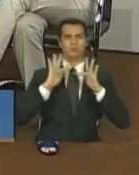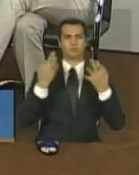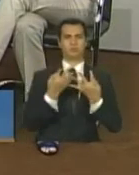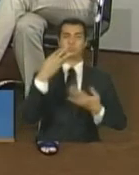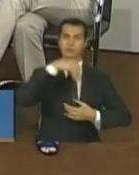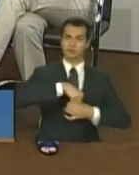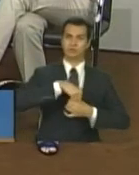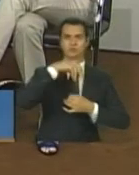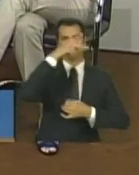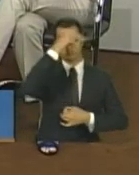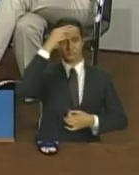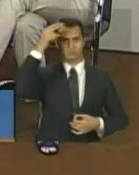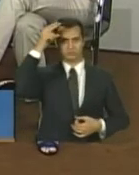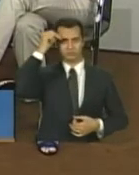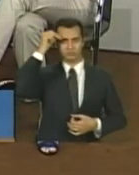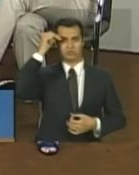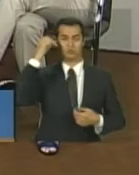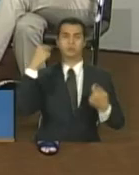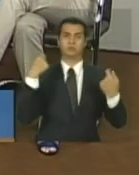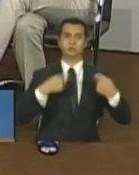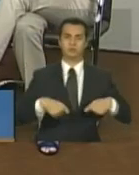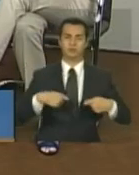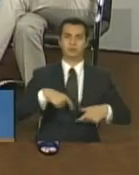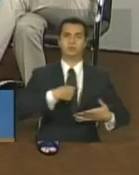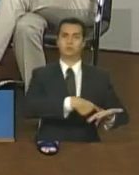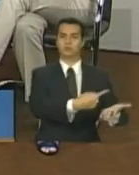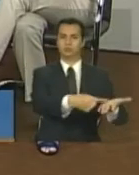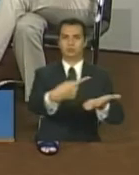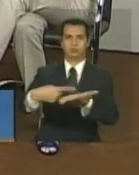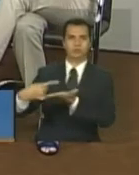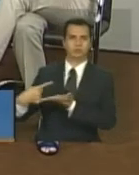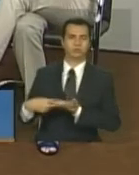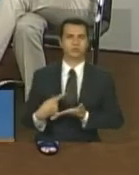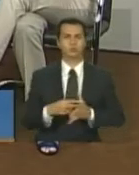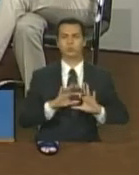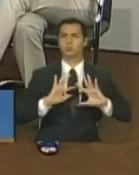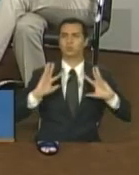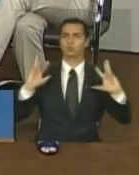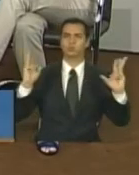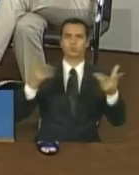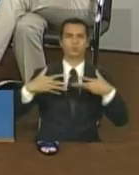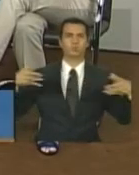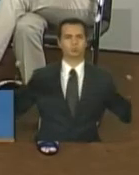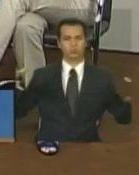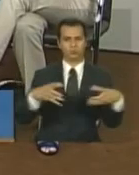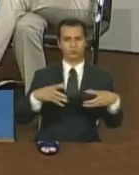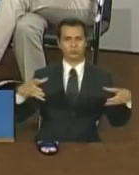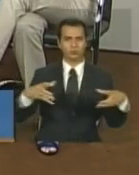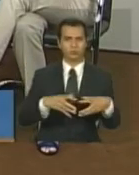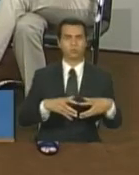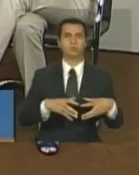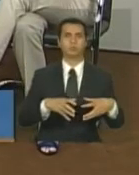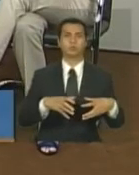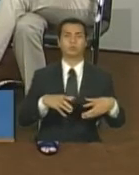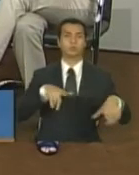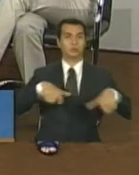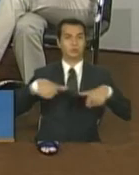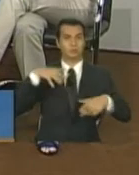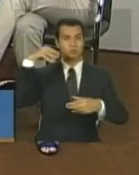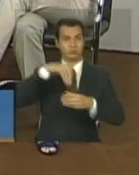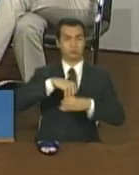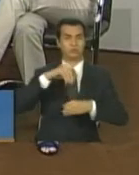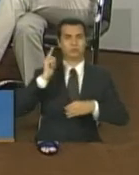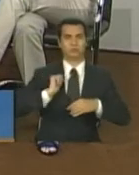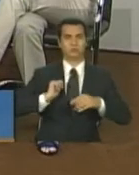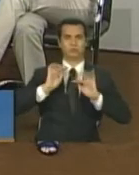isso de forma intersetorial né ele ou seja precisa chamar todos os parceiros né que fazem a gestão do programa